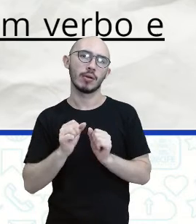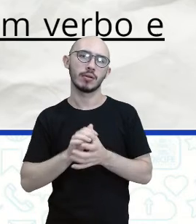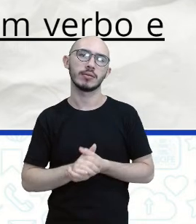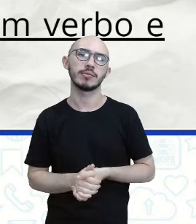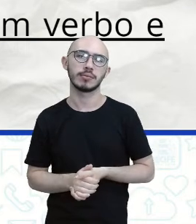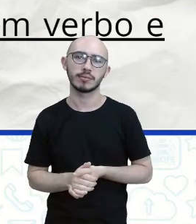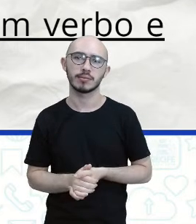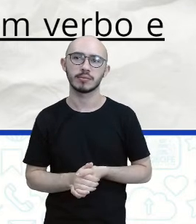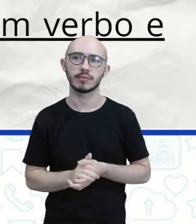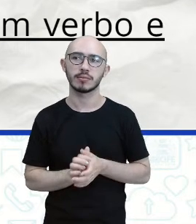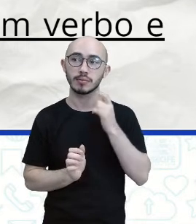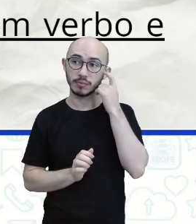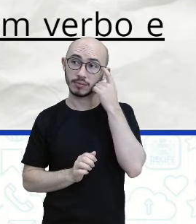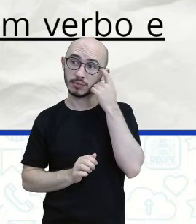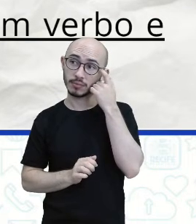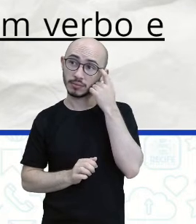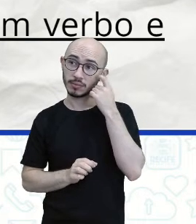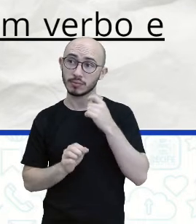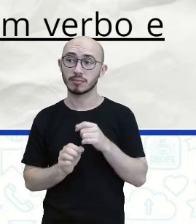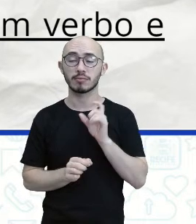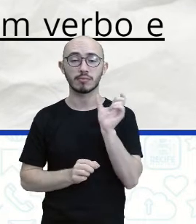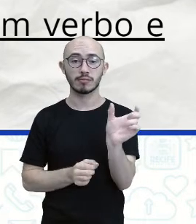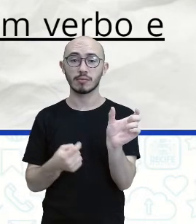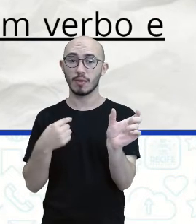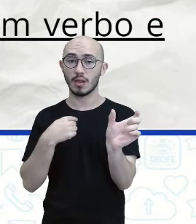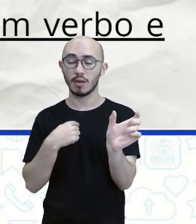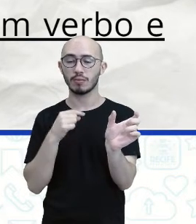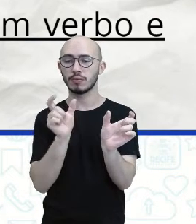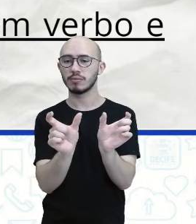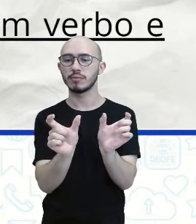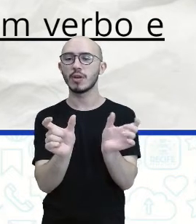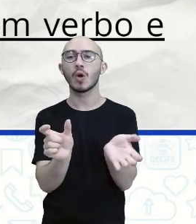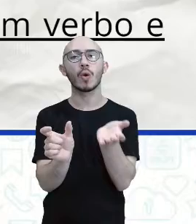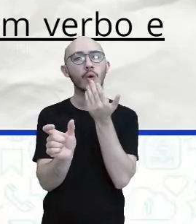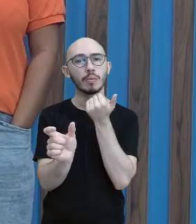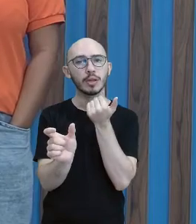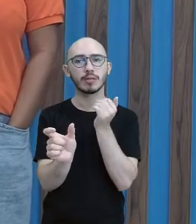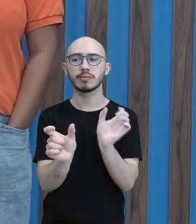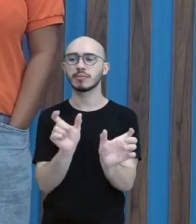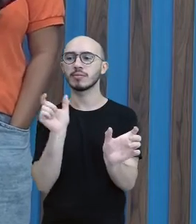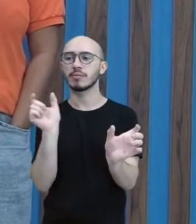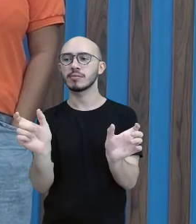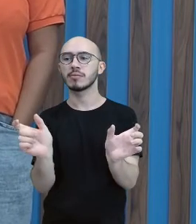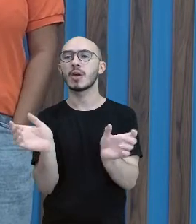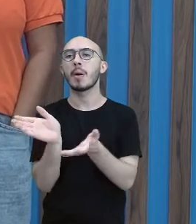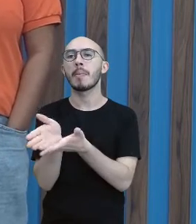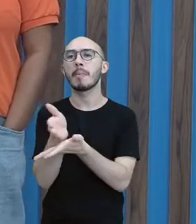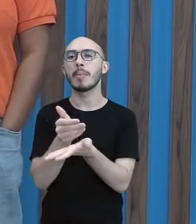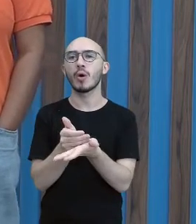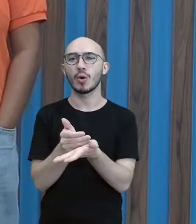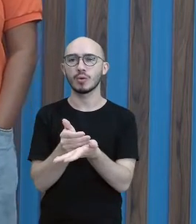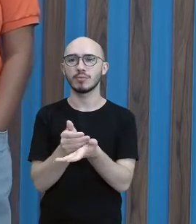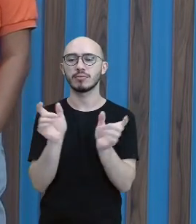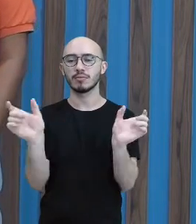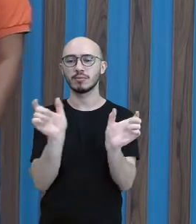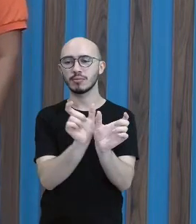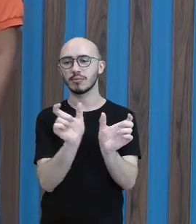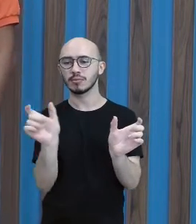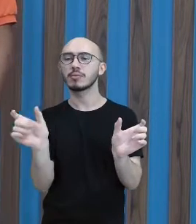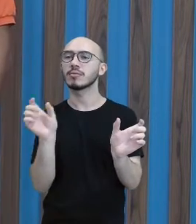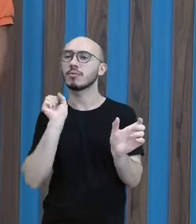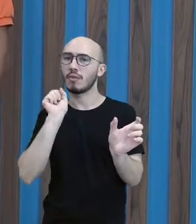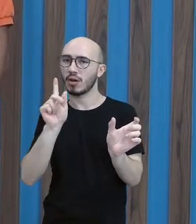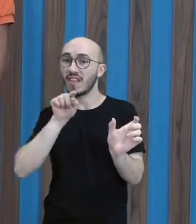digo, eu comi o bolo, eu não vou usar vírgula. Porque eu não posso isolar sujeito do predicado, nem o verbo